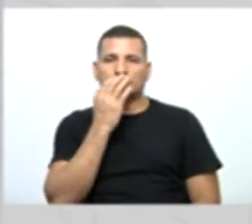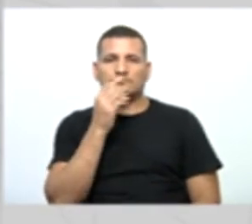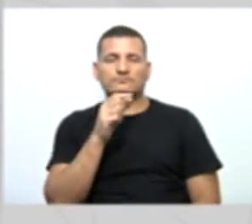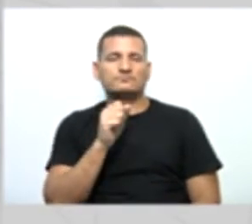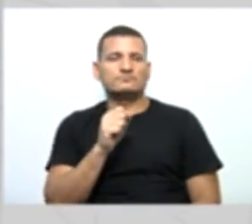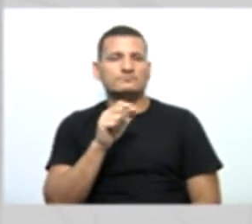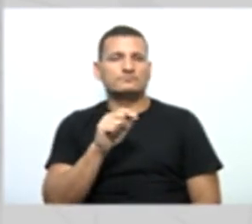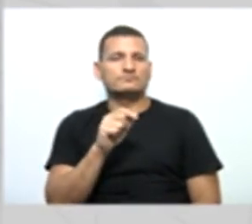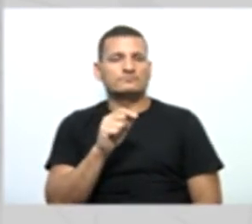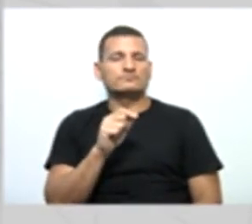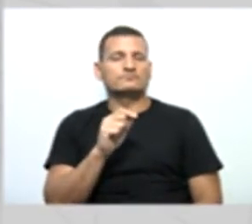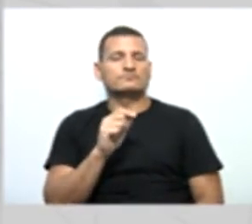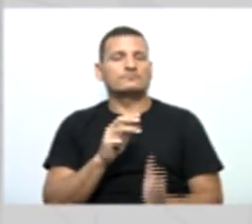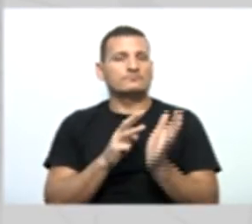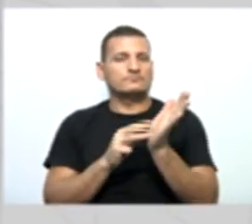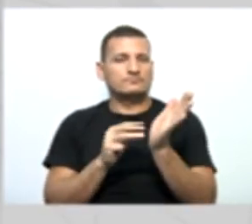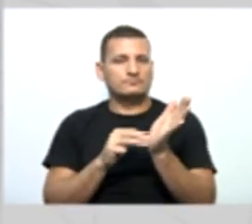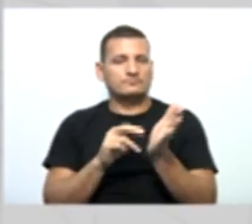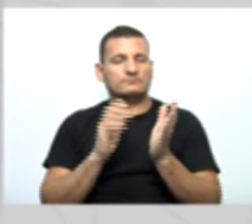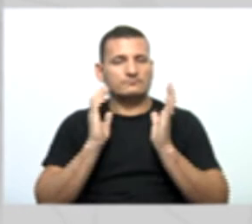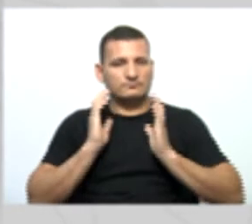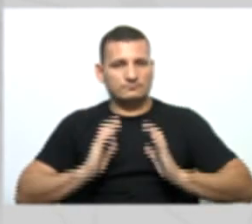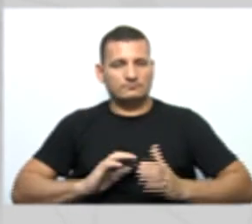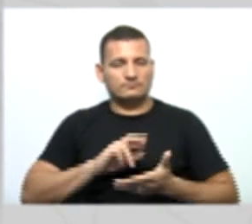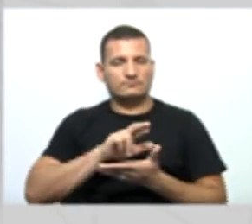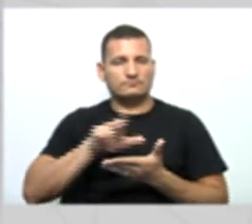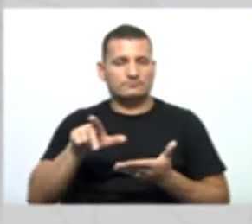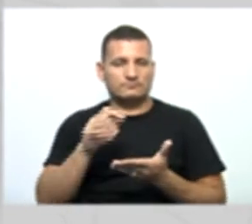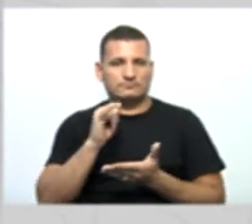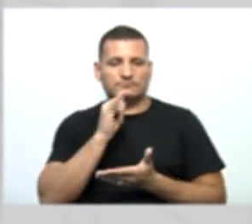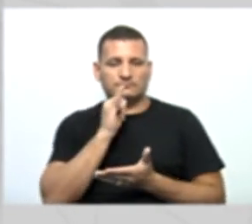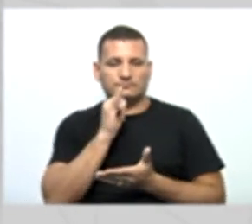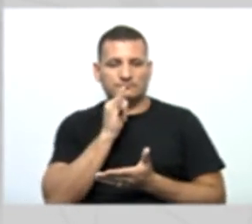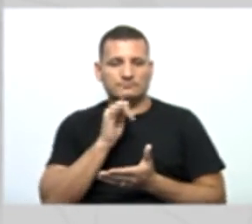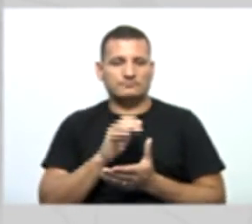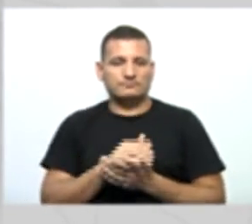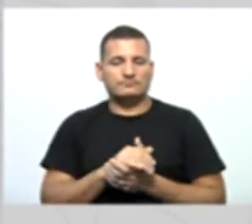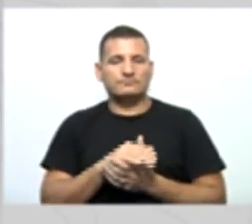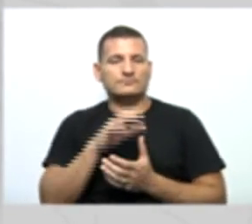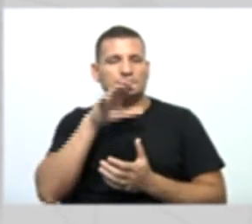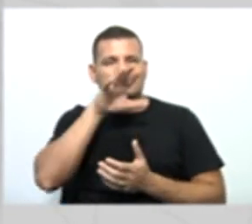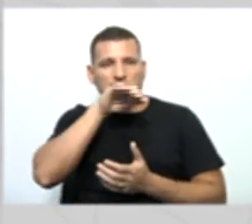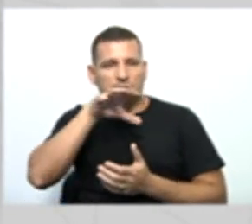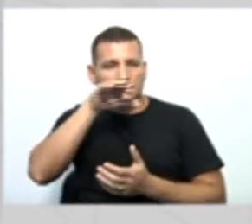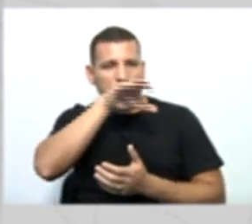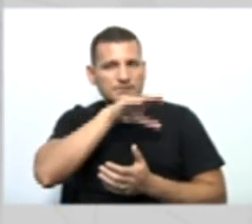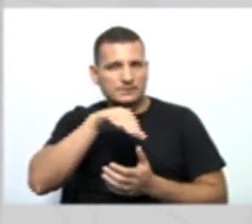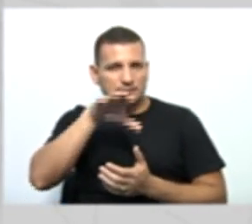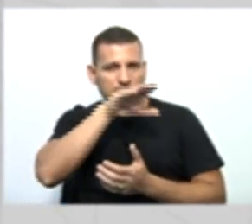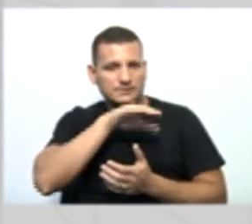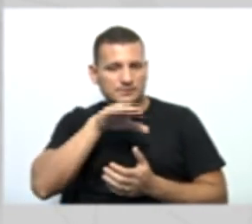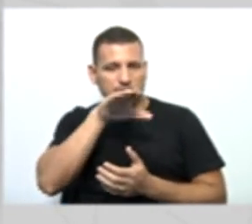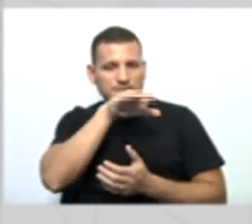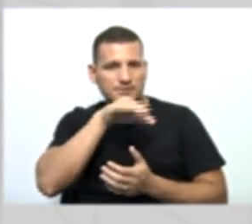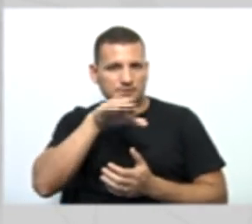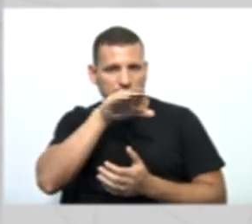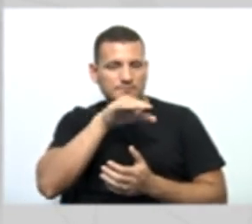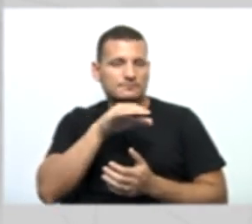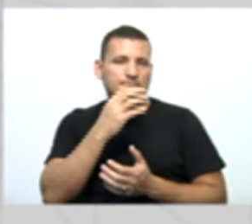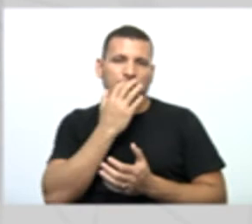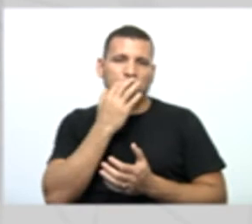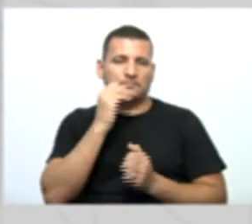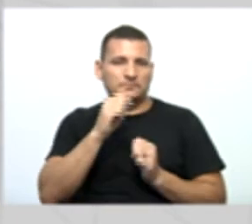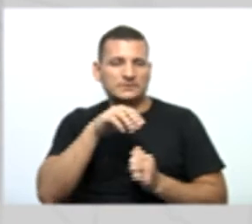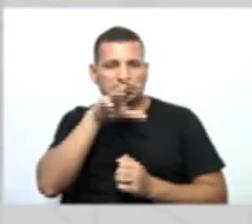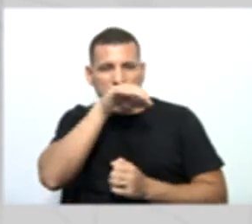expressar diversas ações, poderiam ter diversos comportamentos, como por exemplo, latir, certo? O cachorro